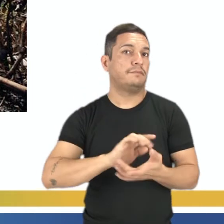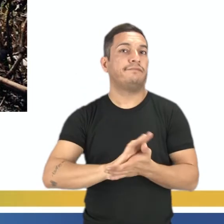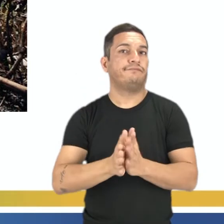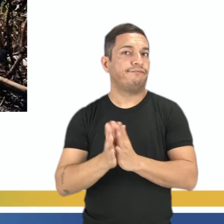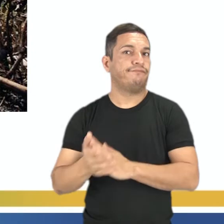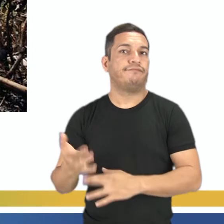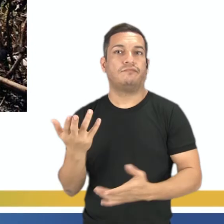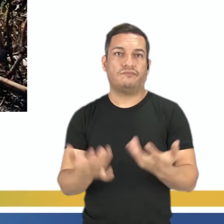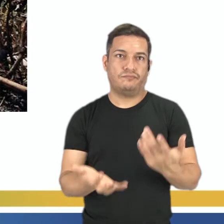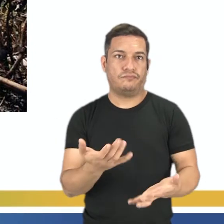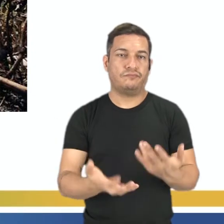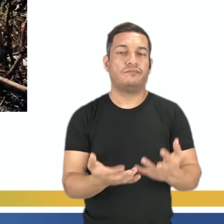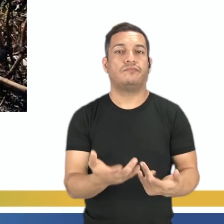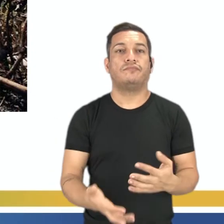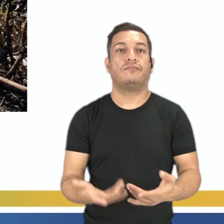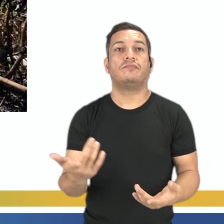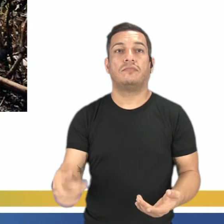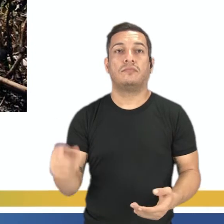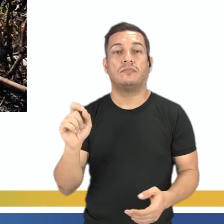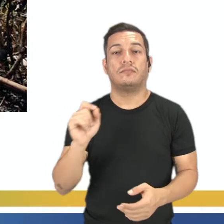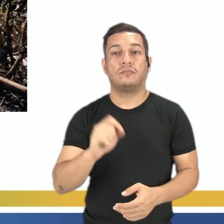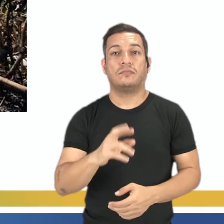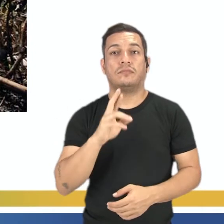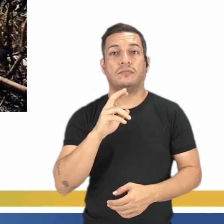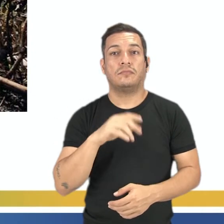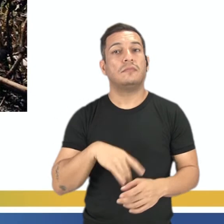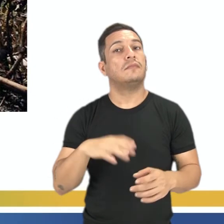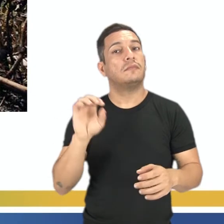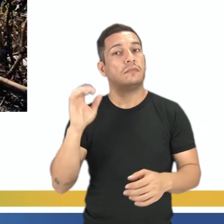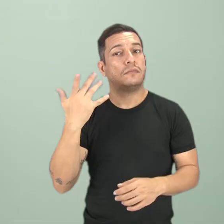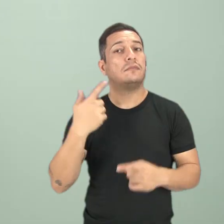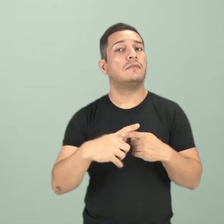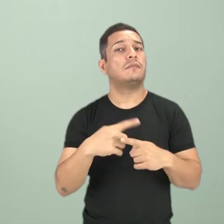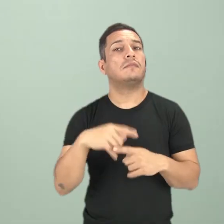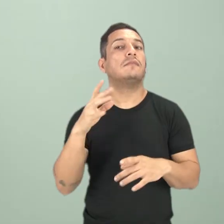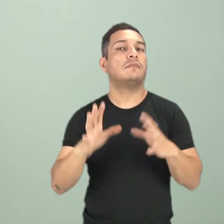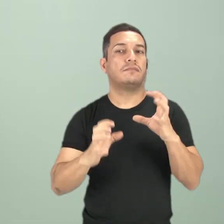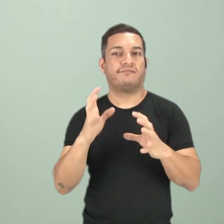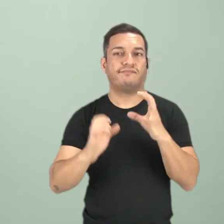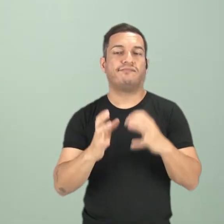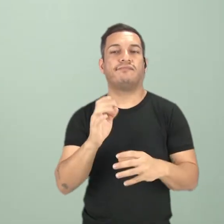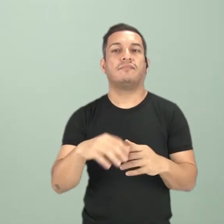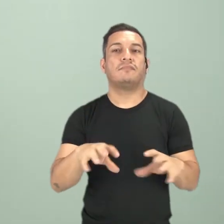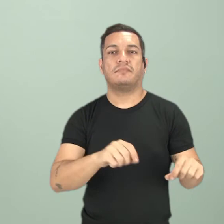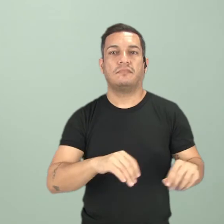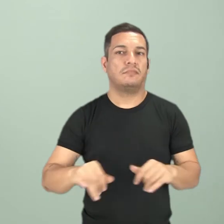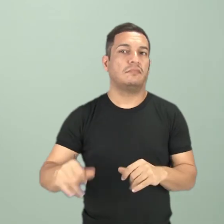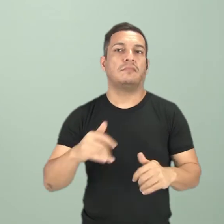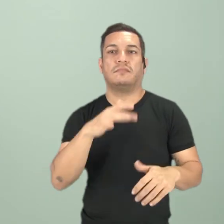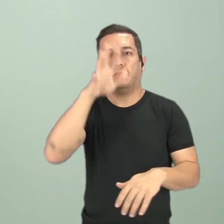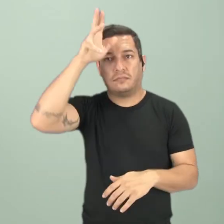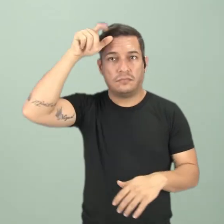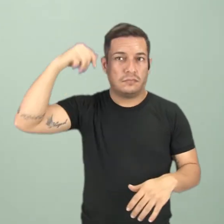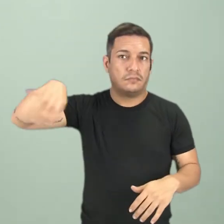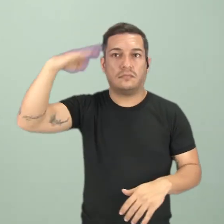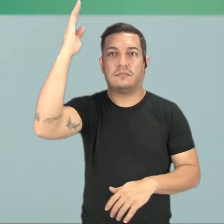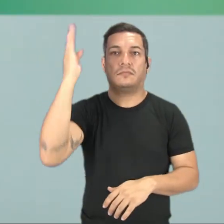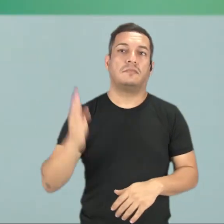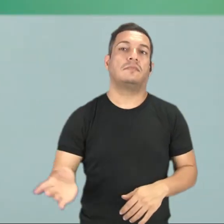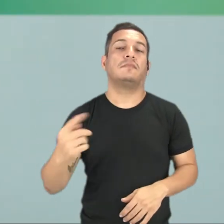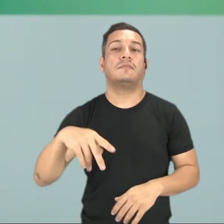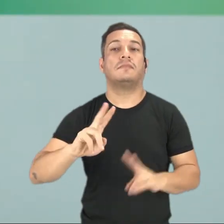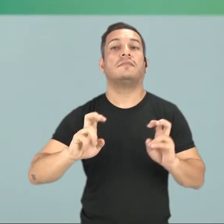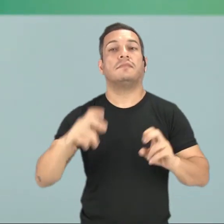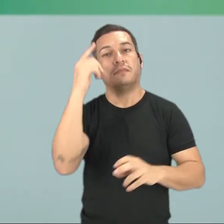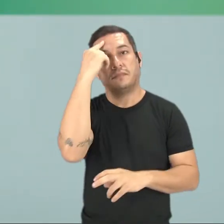Então esse tipo de desmatamento ilegal, ele é resultado de conflito de terra em toda a Amazônia brasileira. Esse tipo de desmatamento que você pode